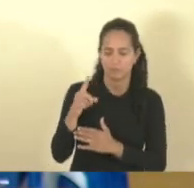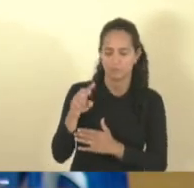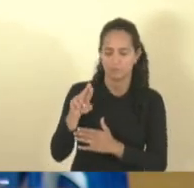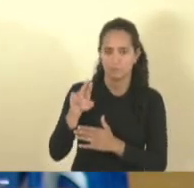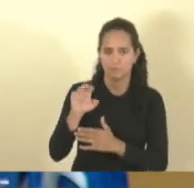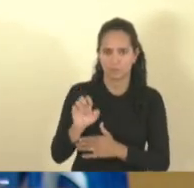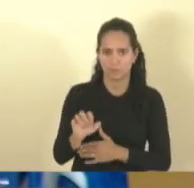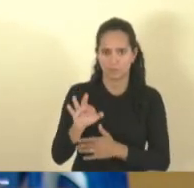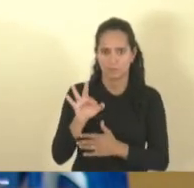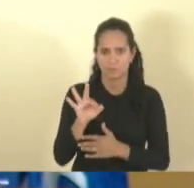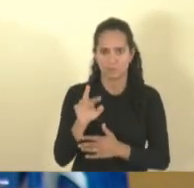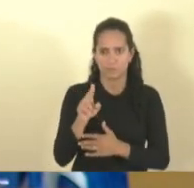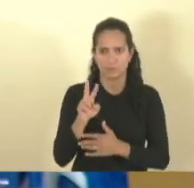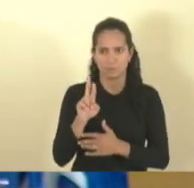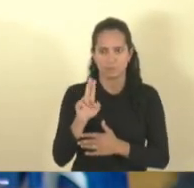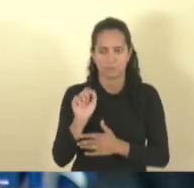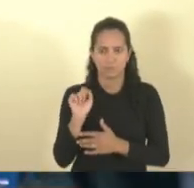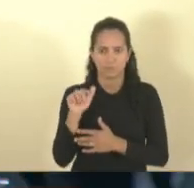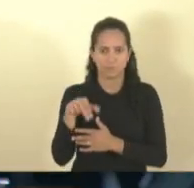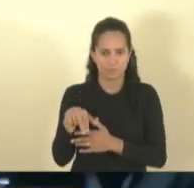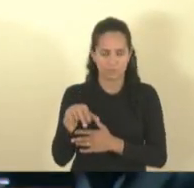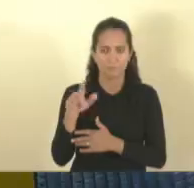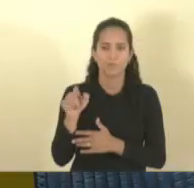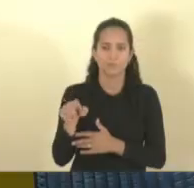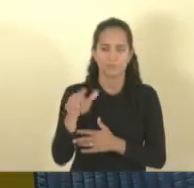uma vez, uma salva de palmas ao cantor.